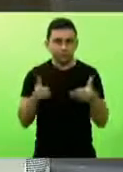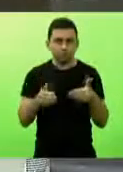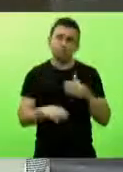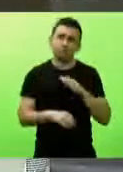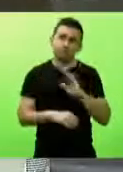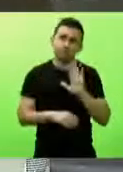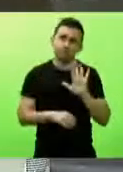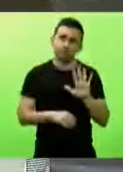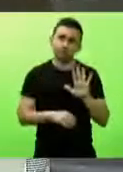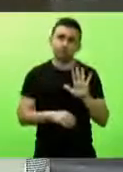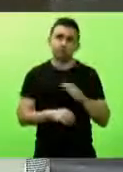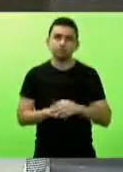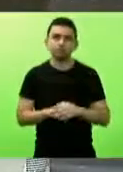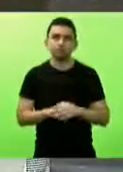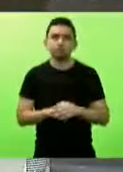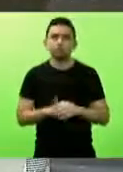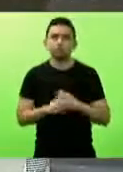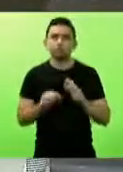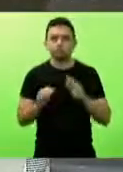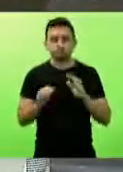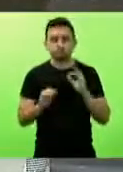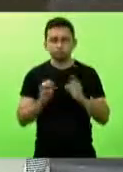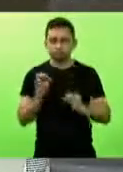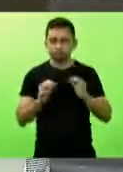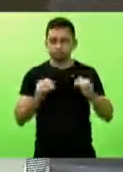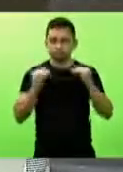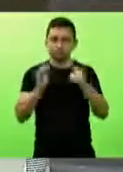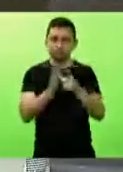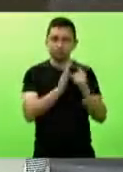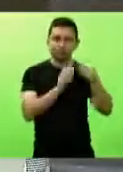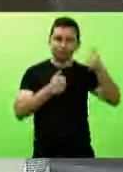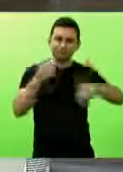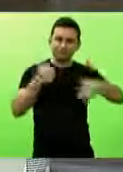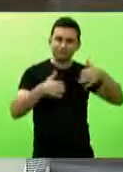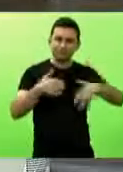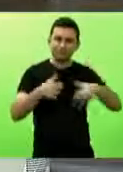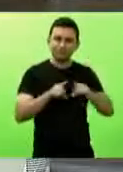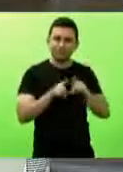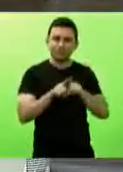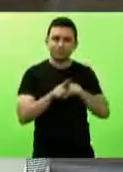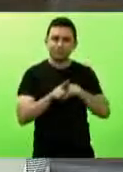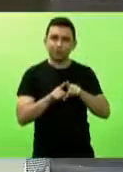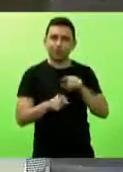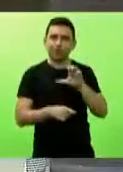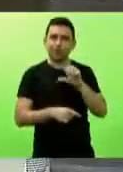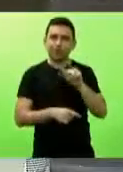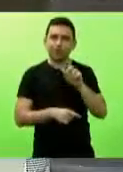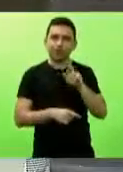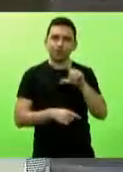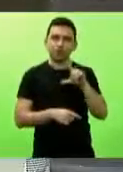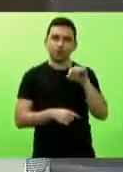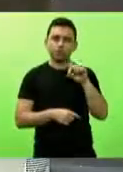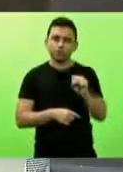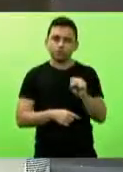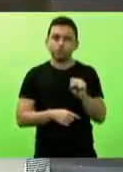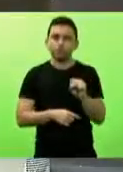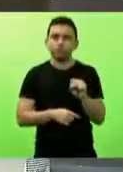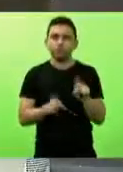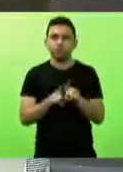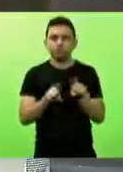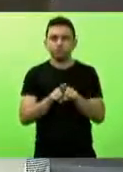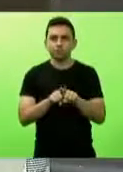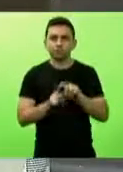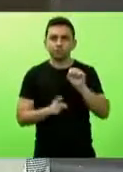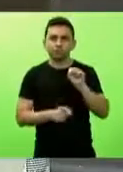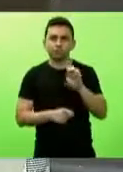mas já pelos dois desembargadores que me antecederam, Dr. Carlos Alberto Sivinski e o